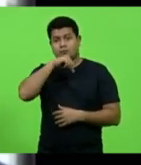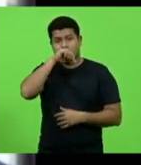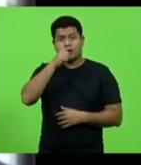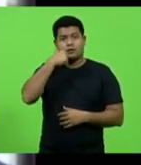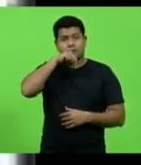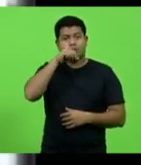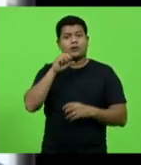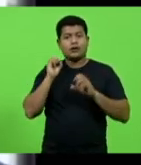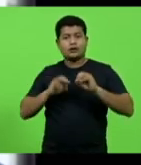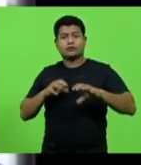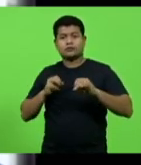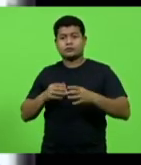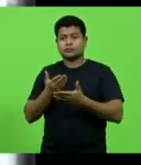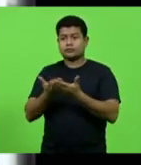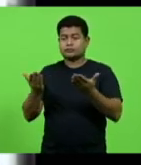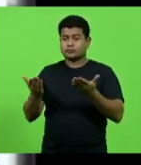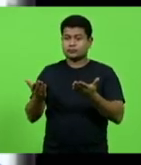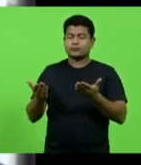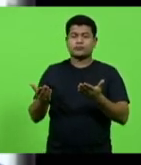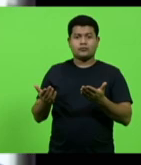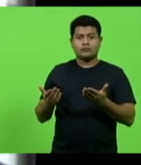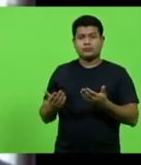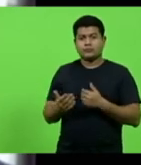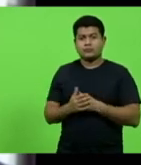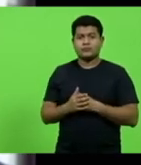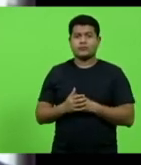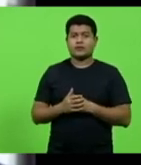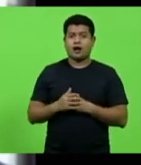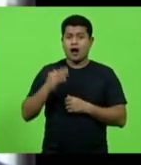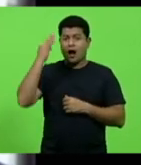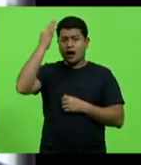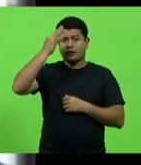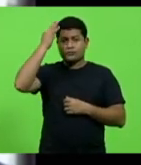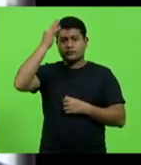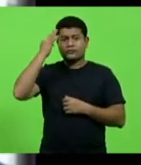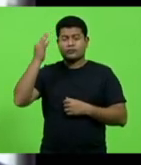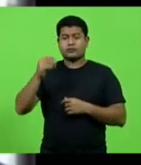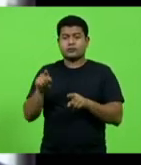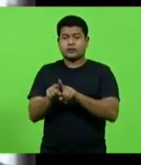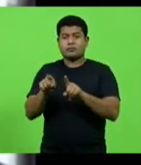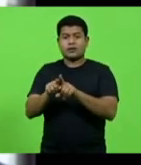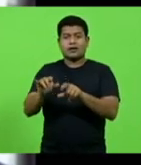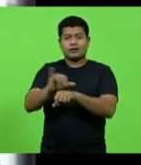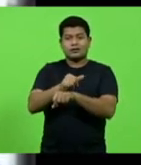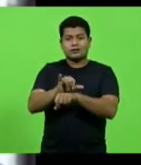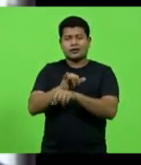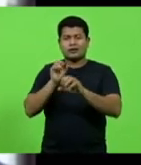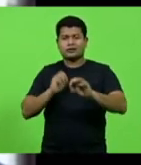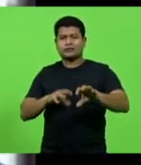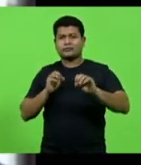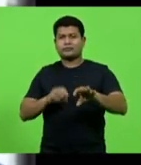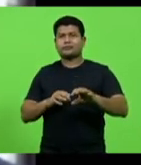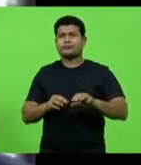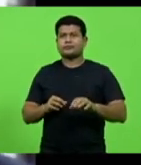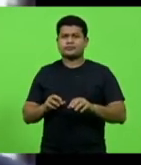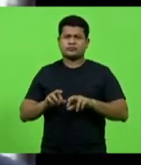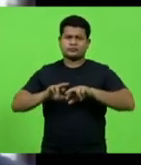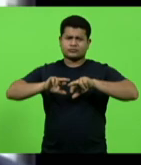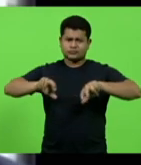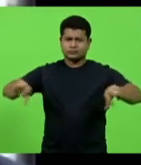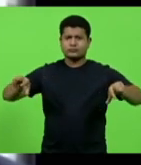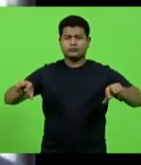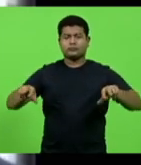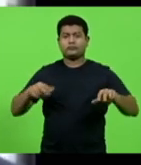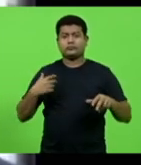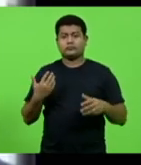diferentes versões de filosofias e de métodos educacionais, né, realmente diferentes. Tão diferentes